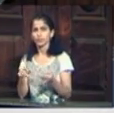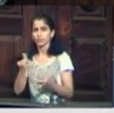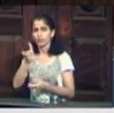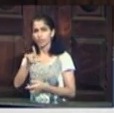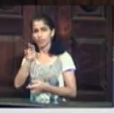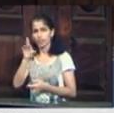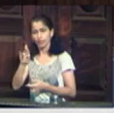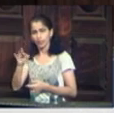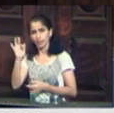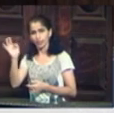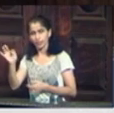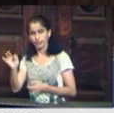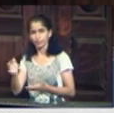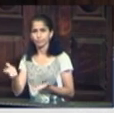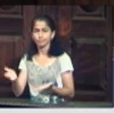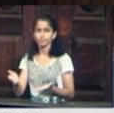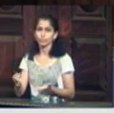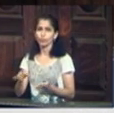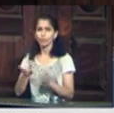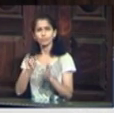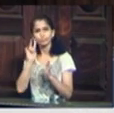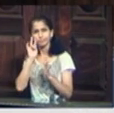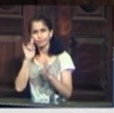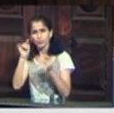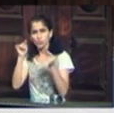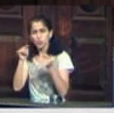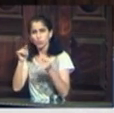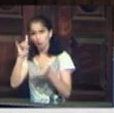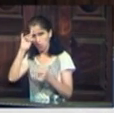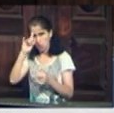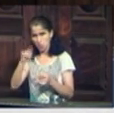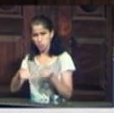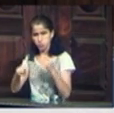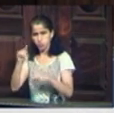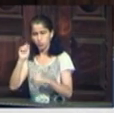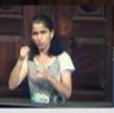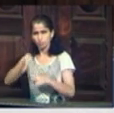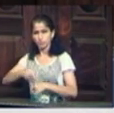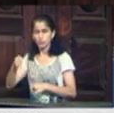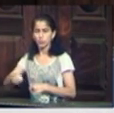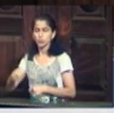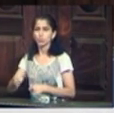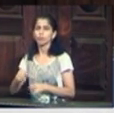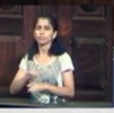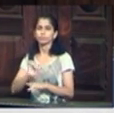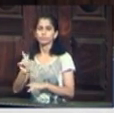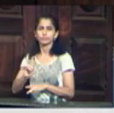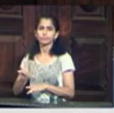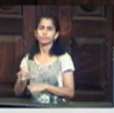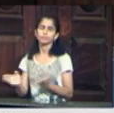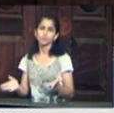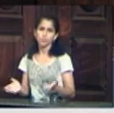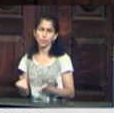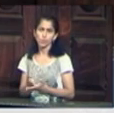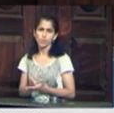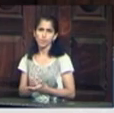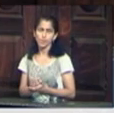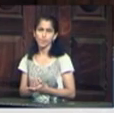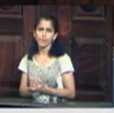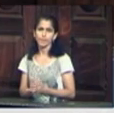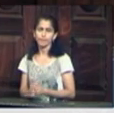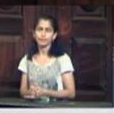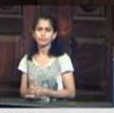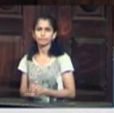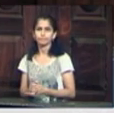fiscal não fossem observados, para que o governo não começasse a ter que demitir aqueles que